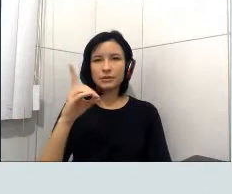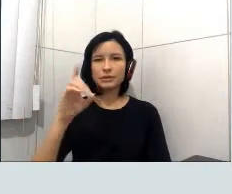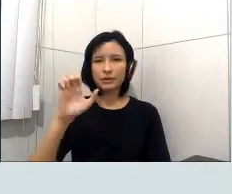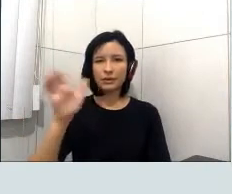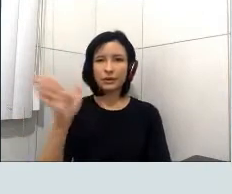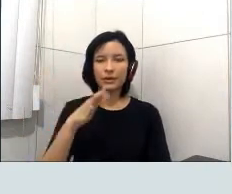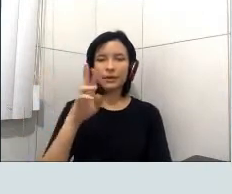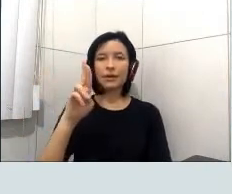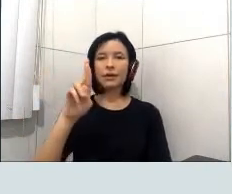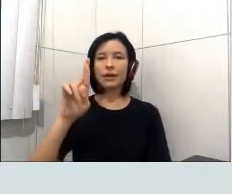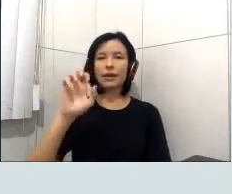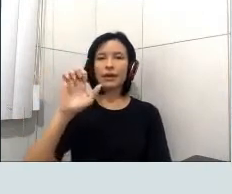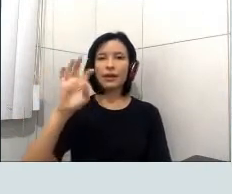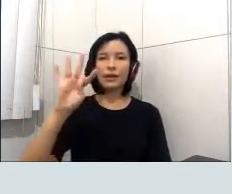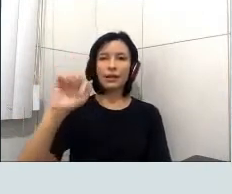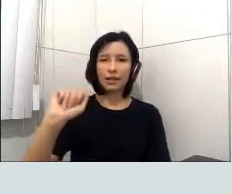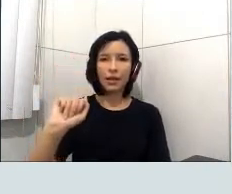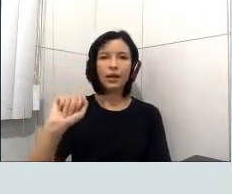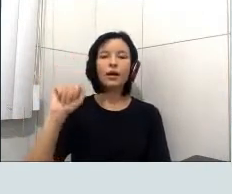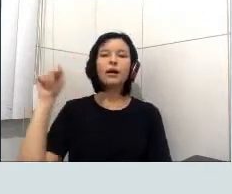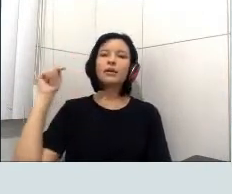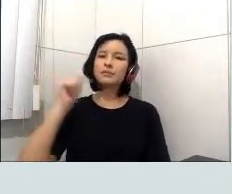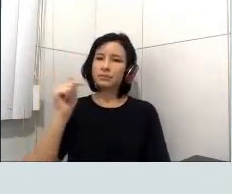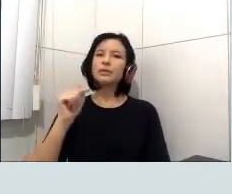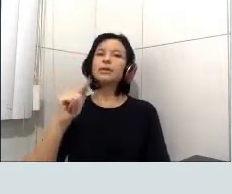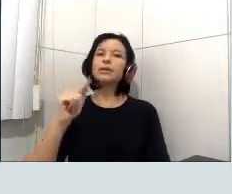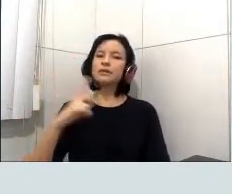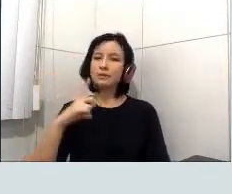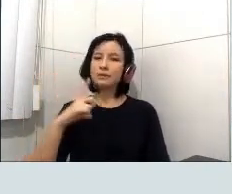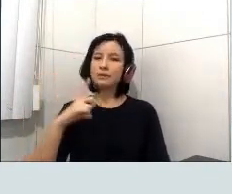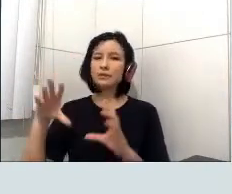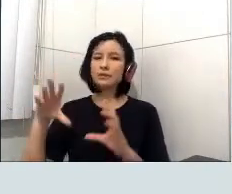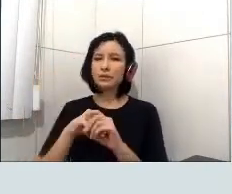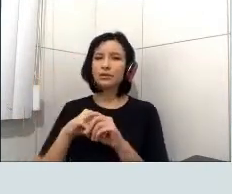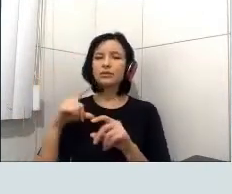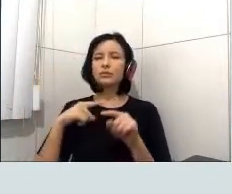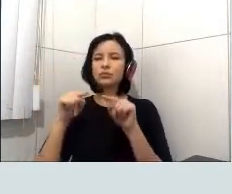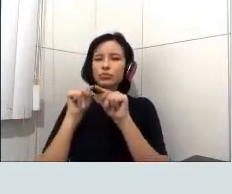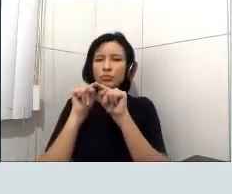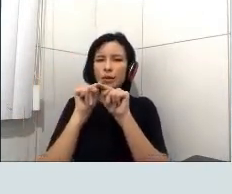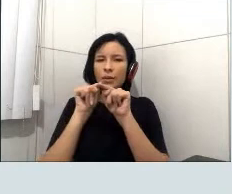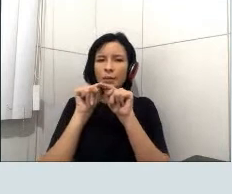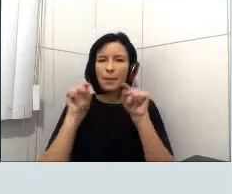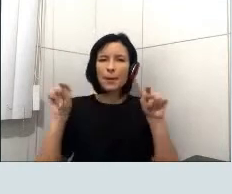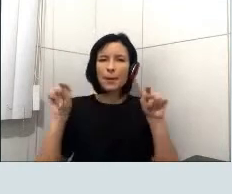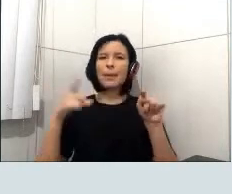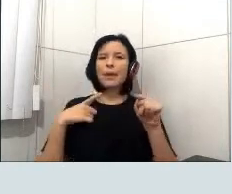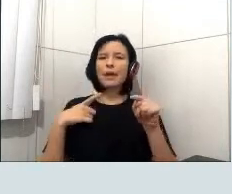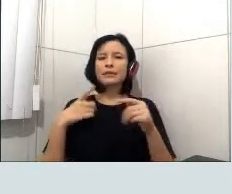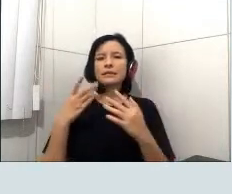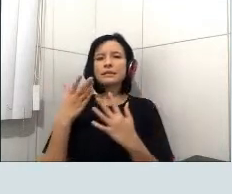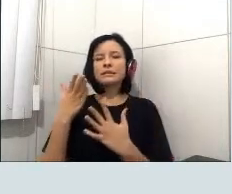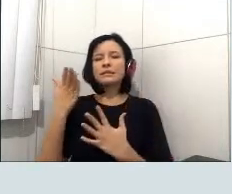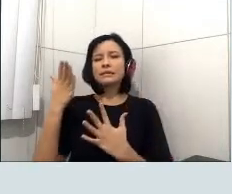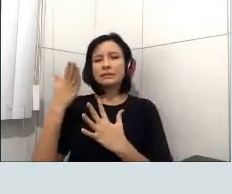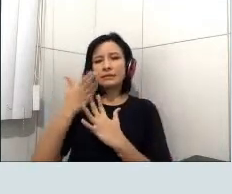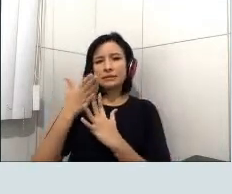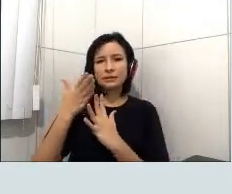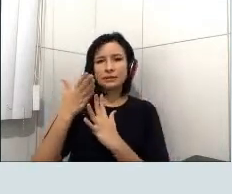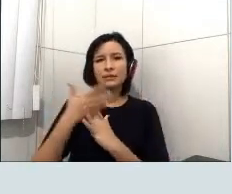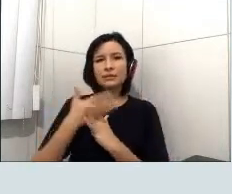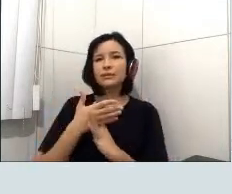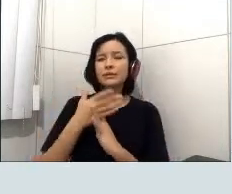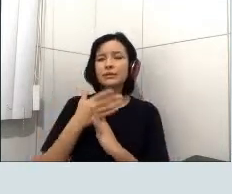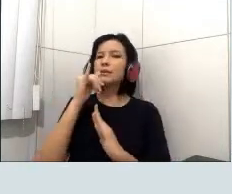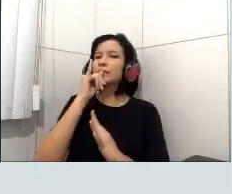eles, que está dentro deles, vocês estão vendo que aí está dividindo a reta, né? A reta ela é uma